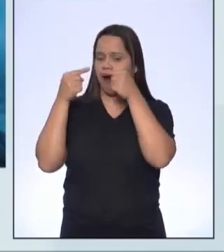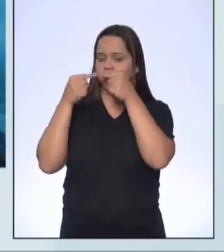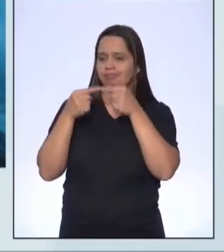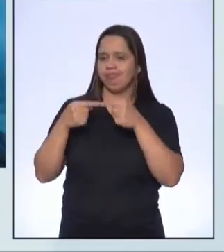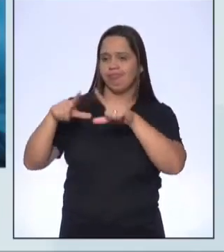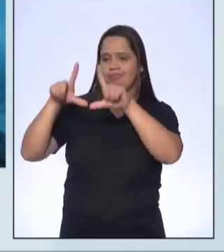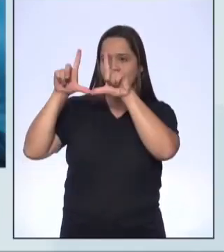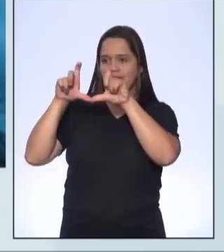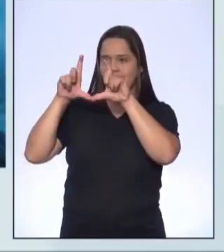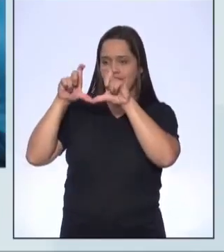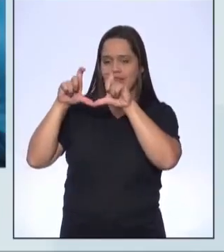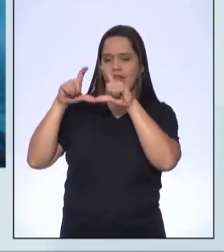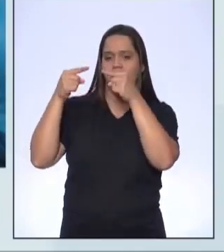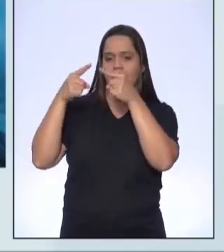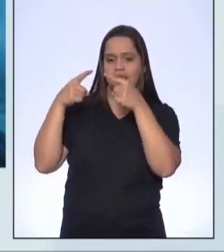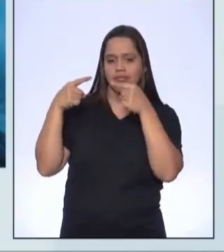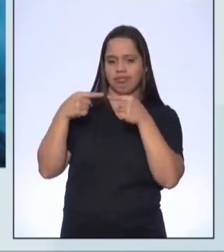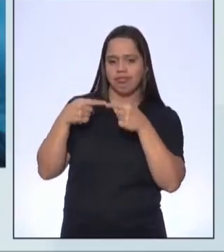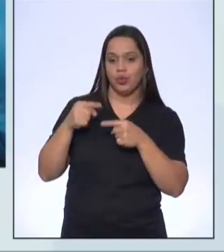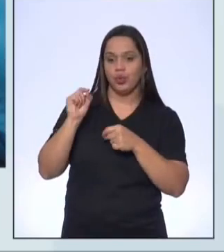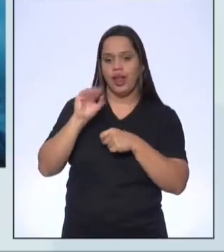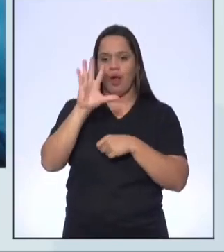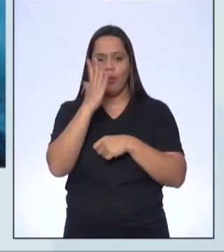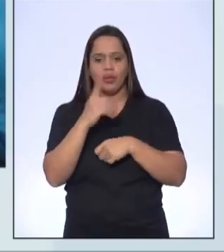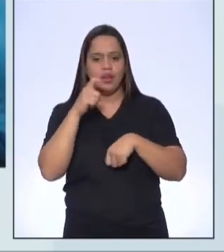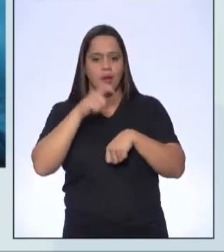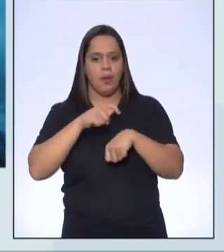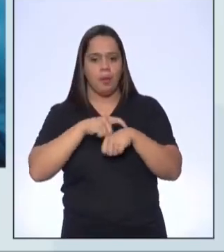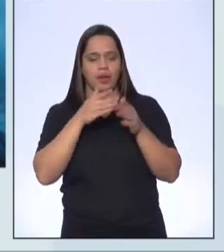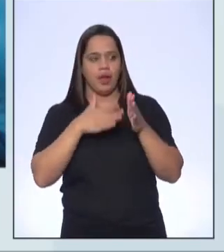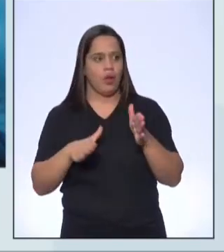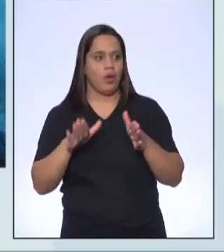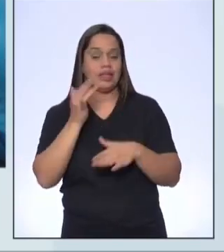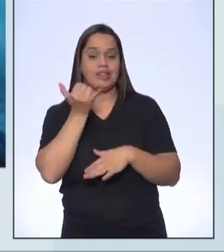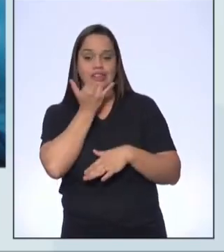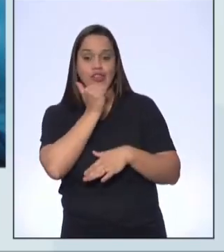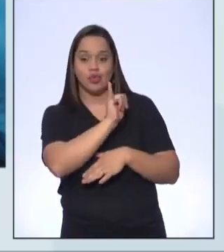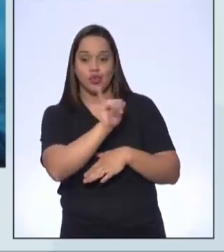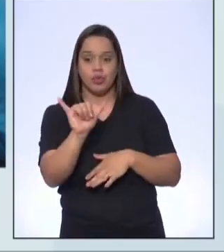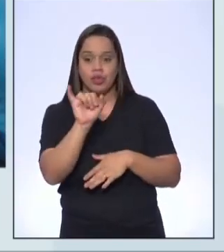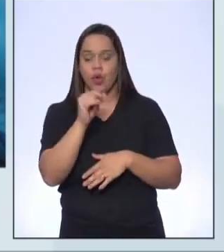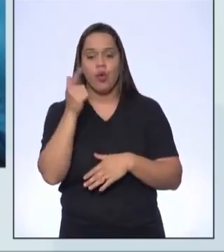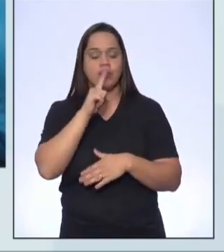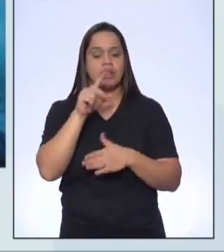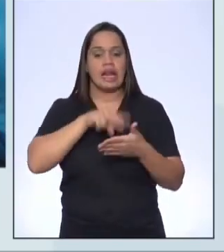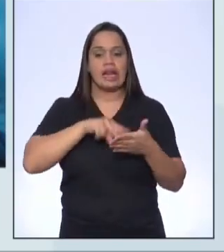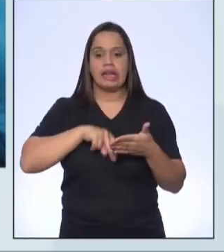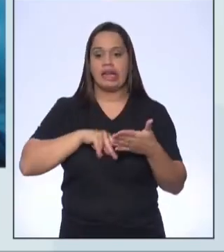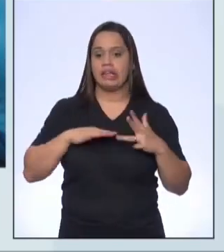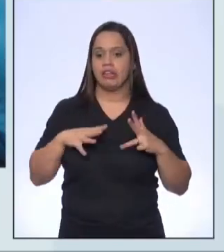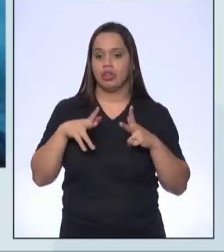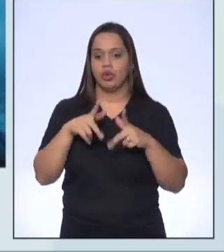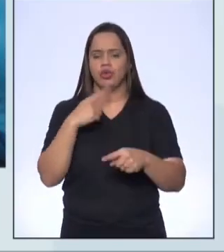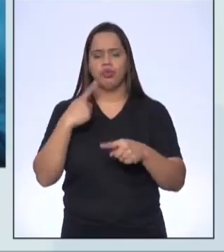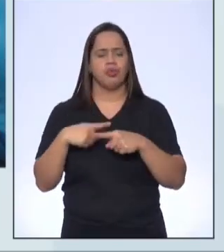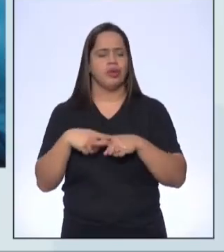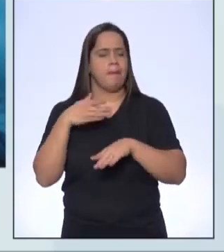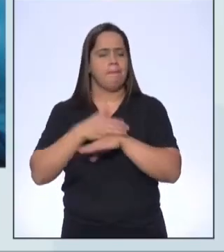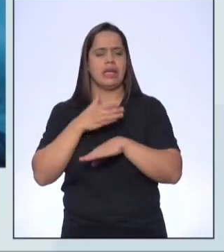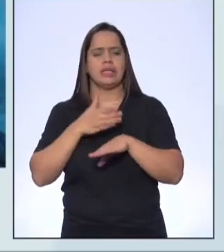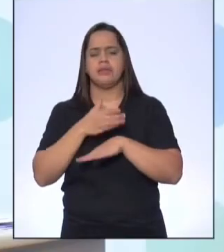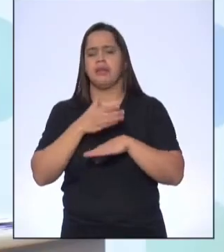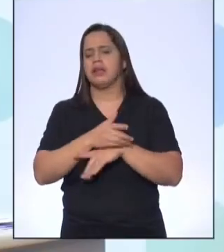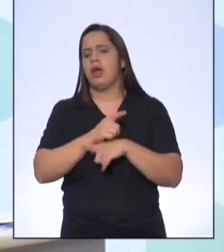legenda realmente ao que está acontecendo no nosso momento. Desculpa se não conseguimos ler a de todos vocês, muitas participações, Sim. Nossa,